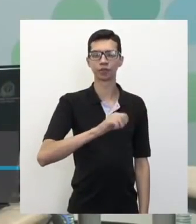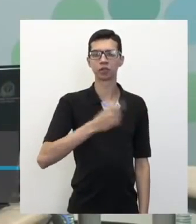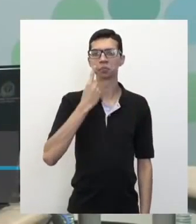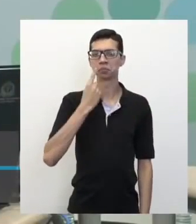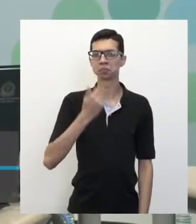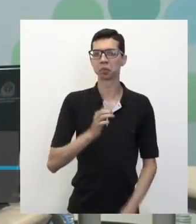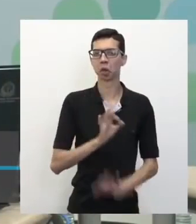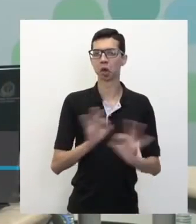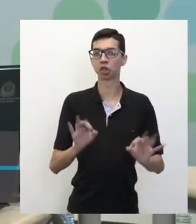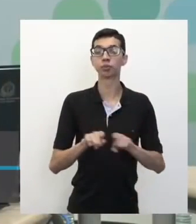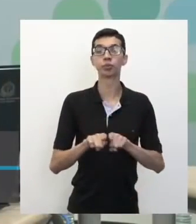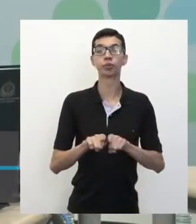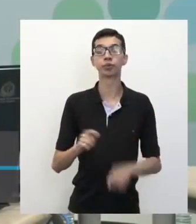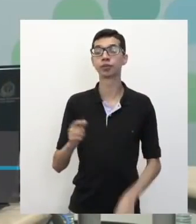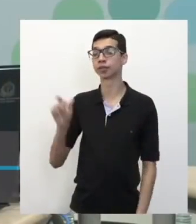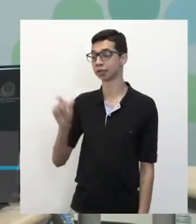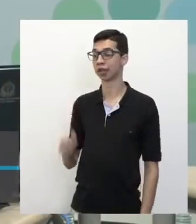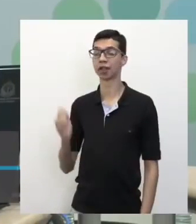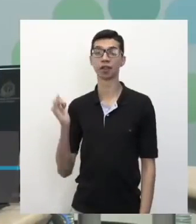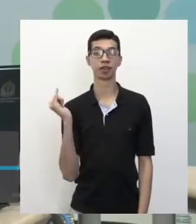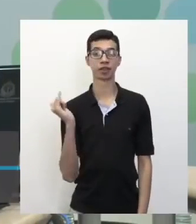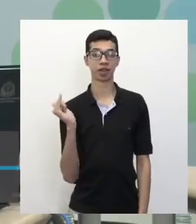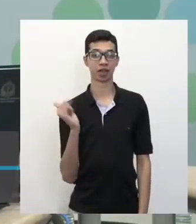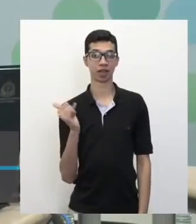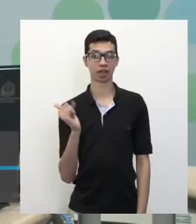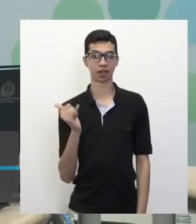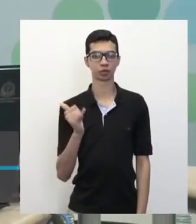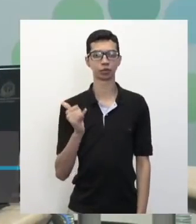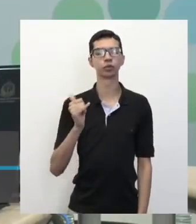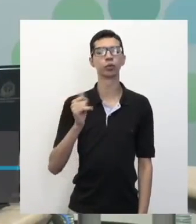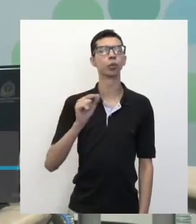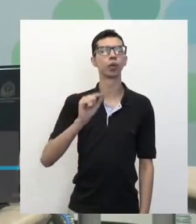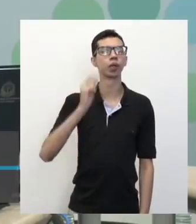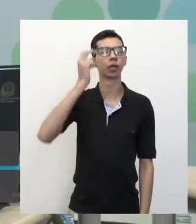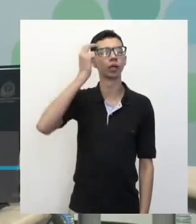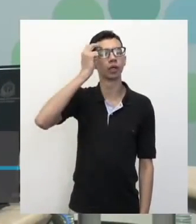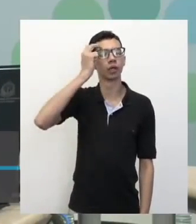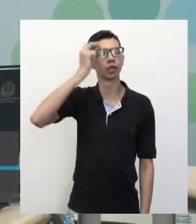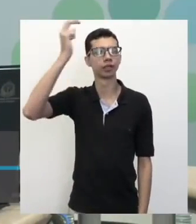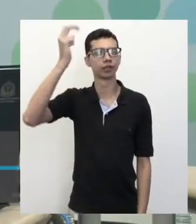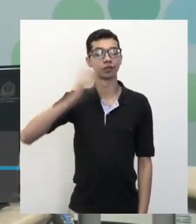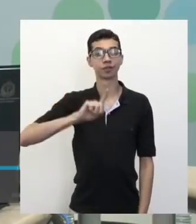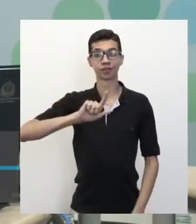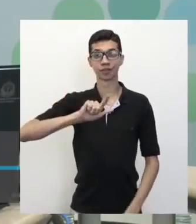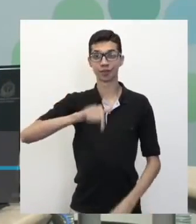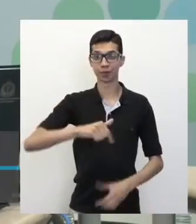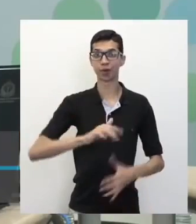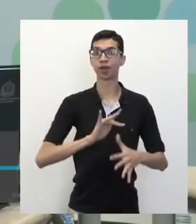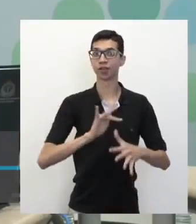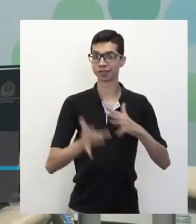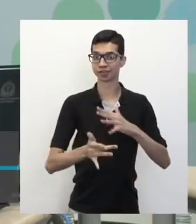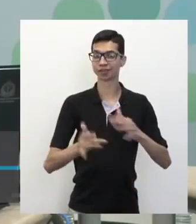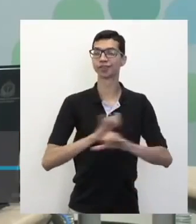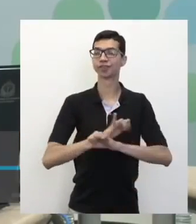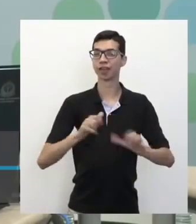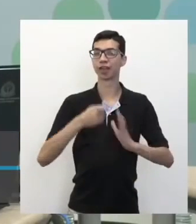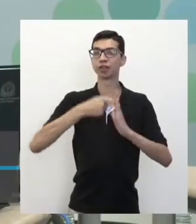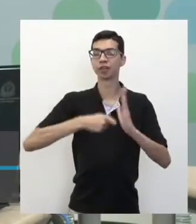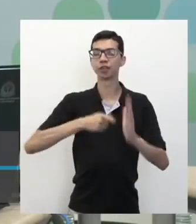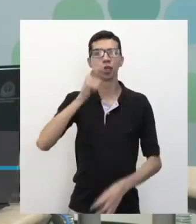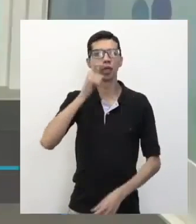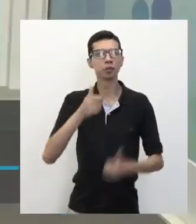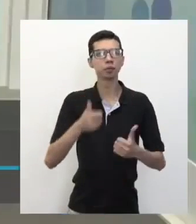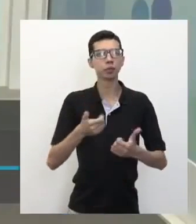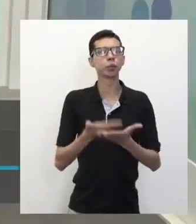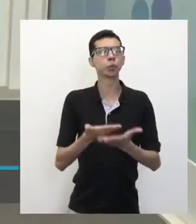dele ainda essa semana. E depois a gente pode até colocar para eles nas redes sociais para vocês verem o quanto esse texto é interessante de estudar, não é?